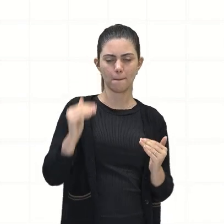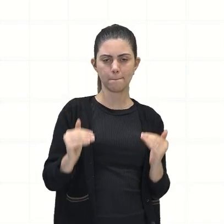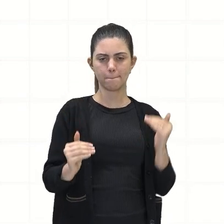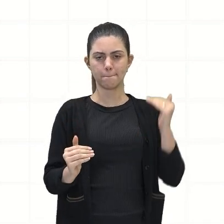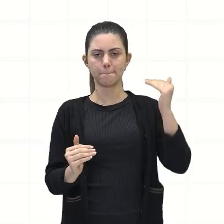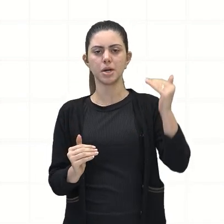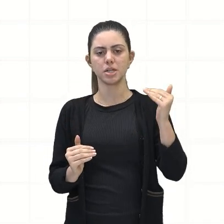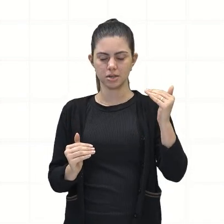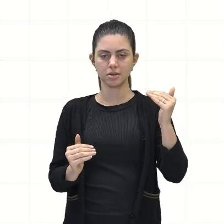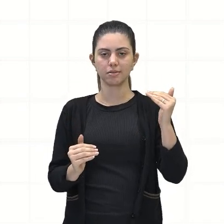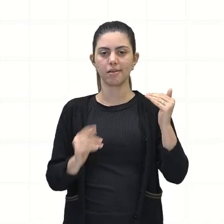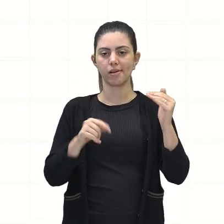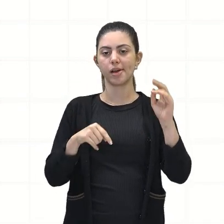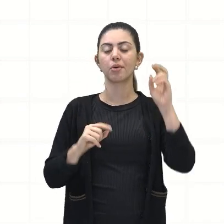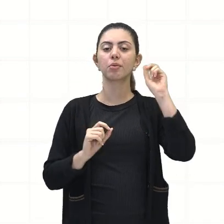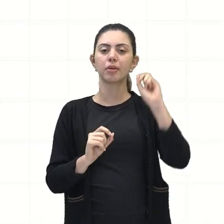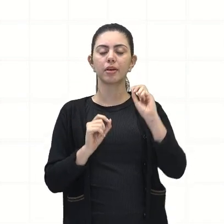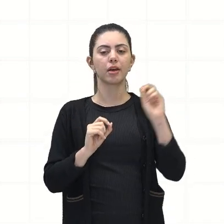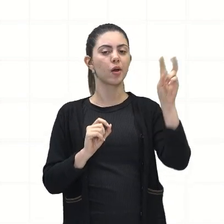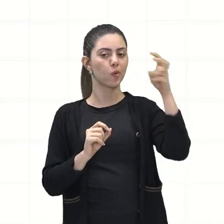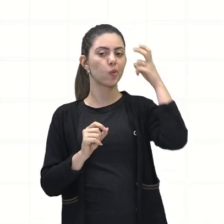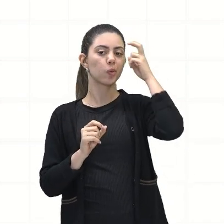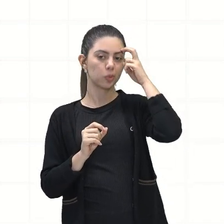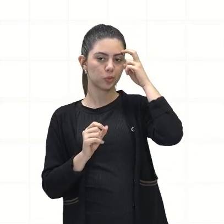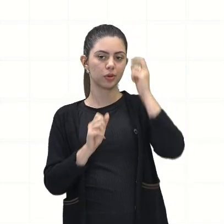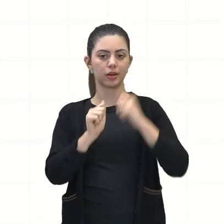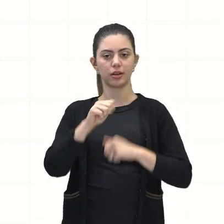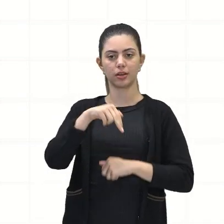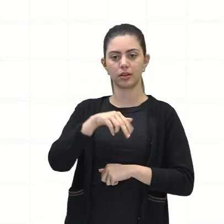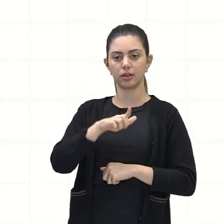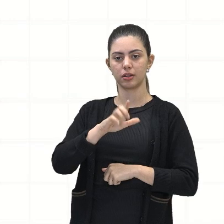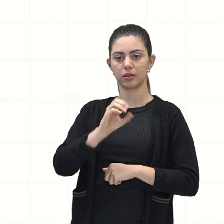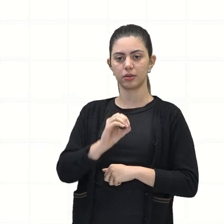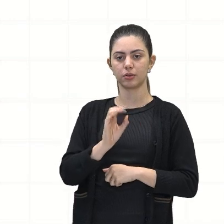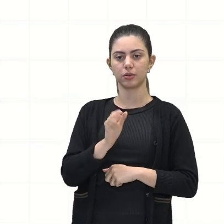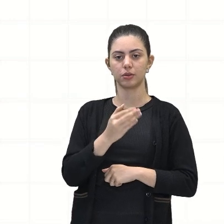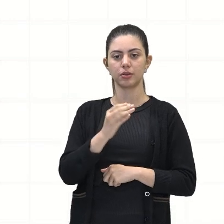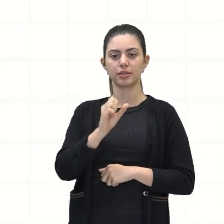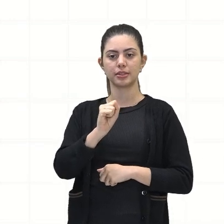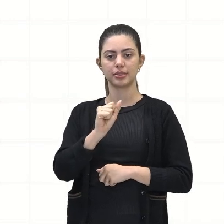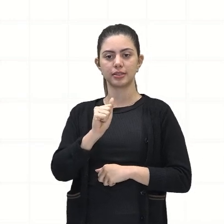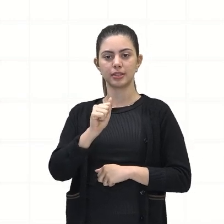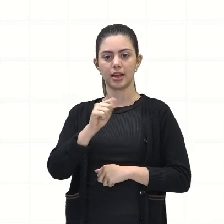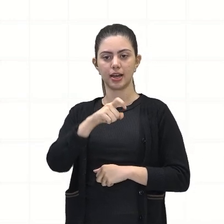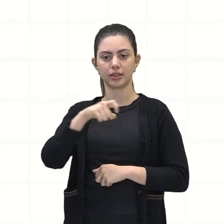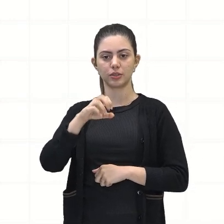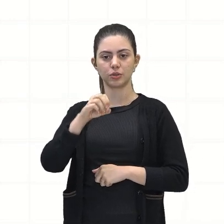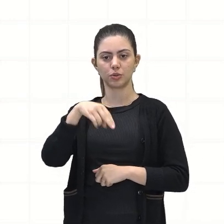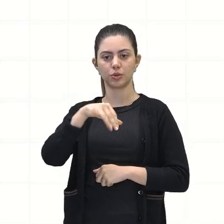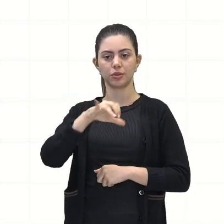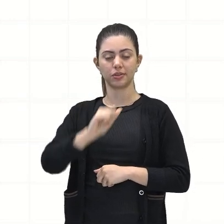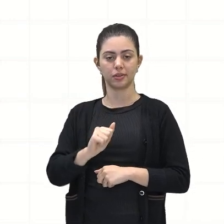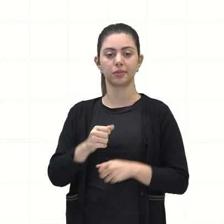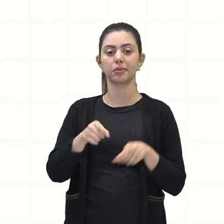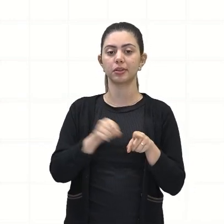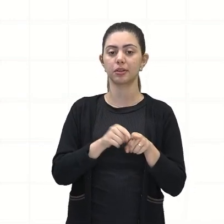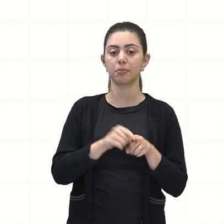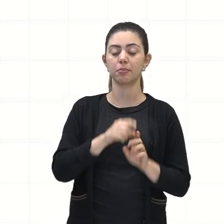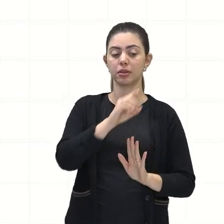superioridade da cultura anglo-saxônica e no direito dos Estados Unidos de